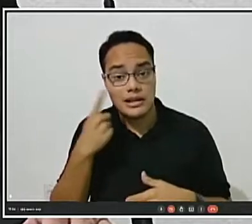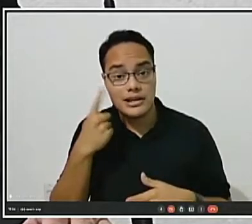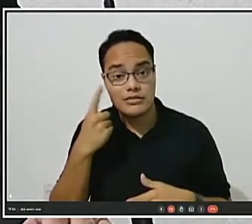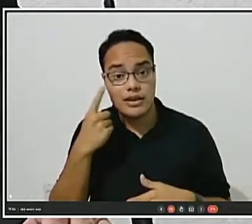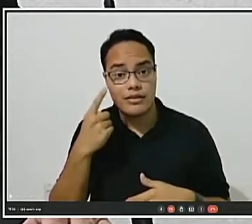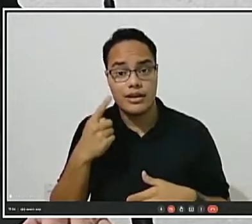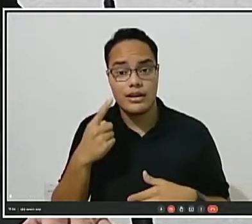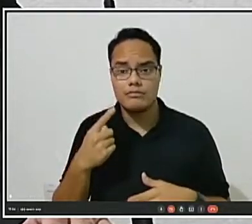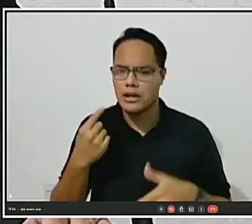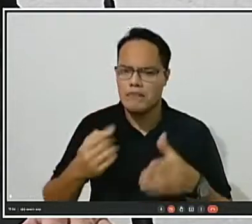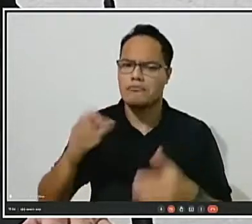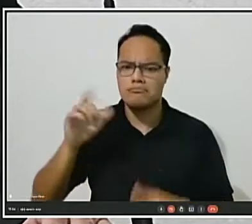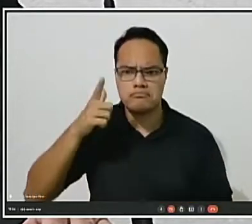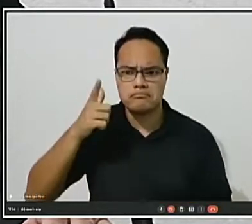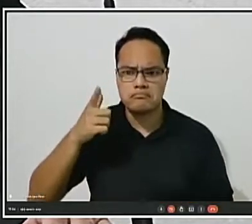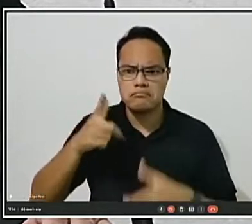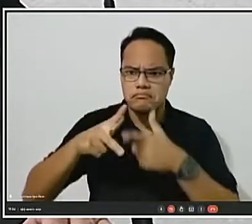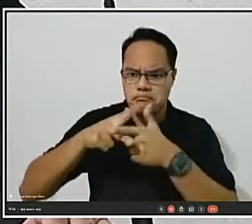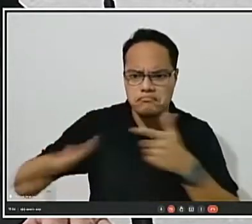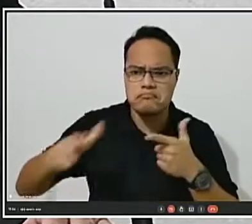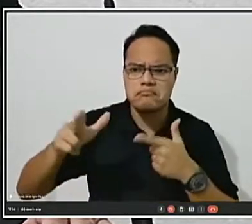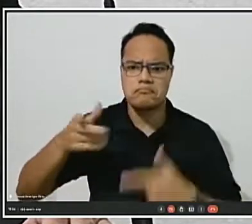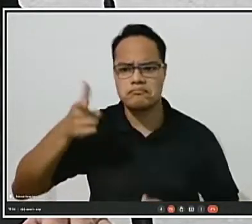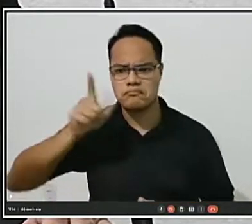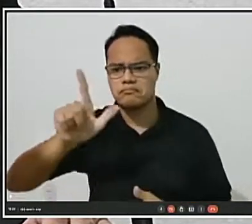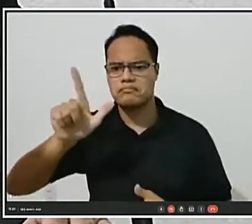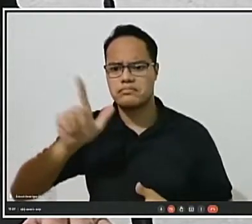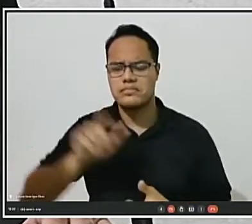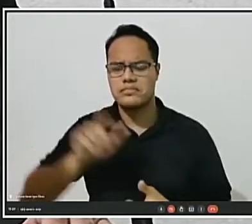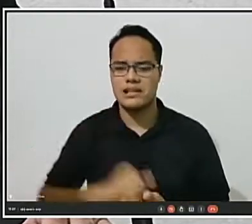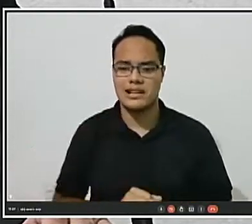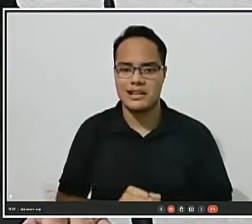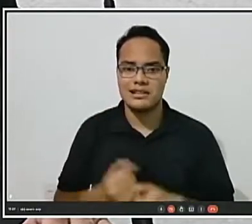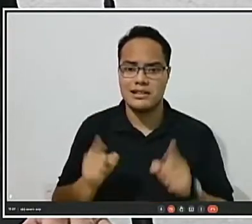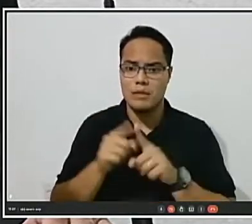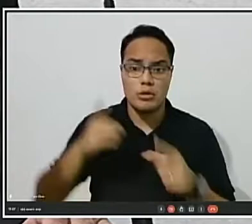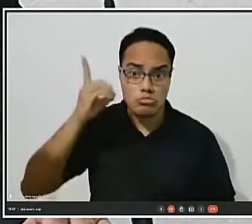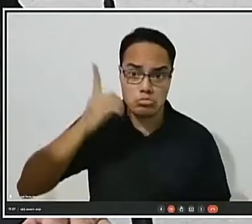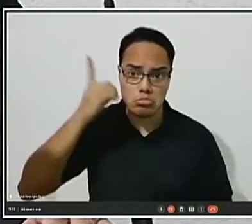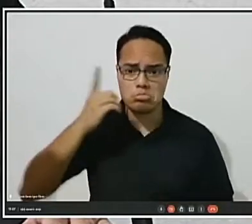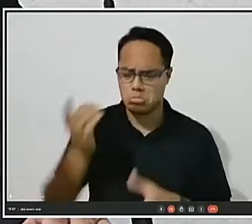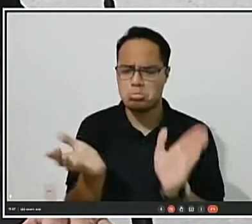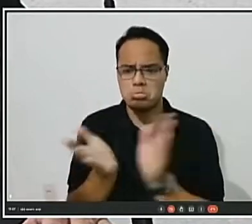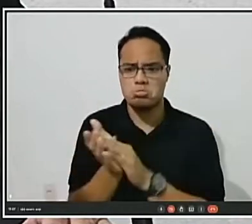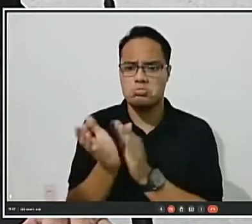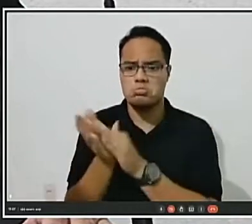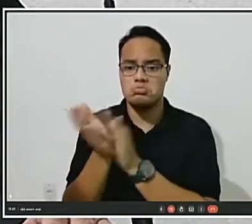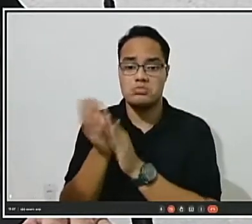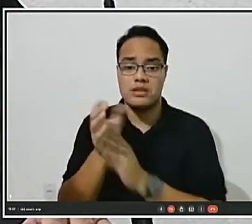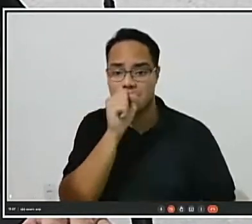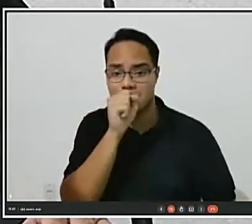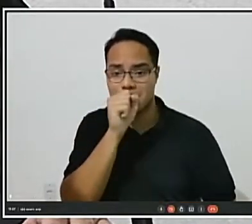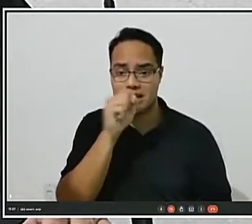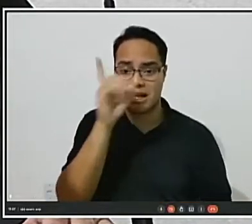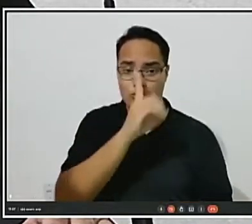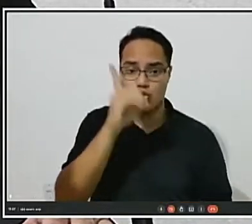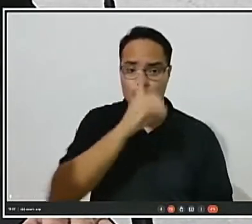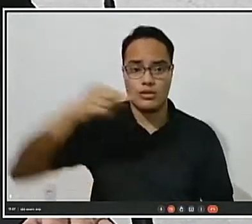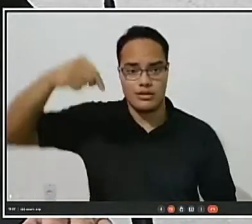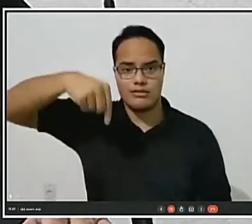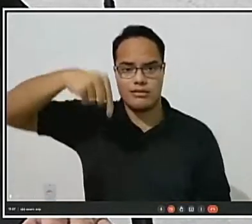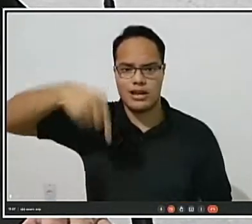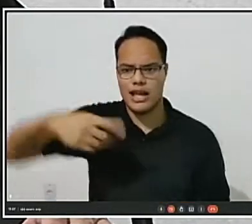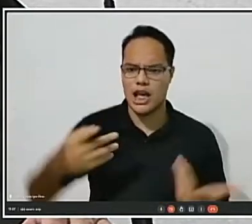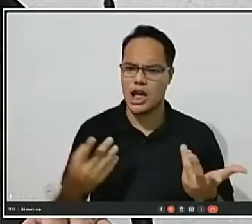turno, certo? E o deputado está de parabéns, porque final de semana ele está aí. Não é só uma vez por